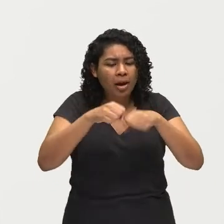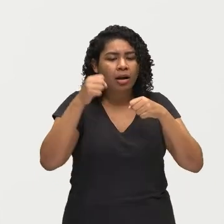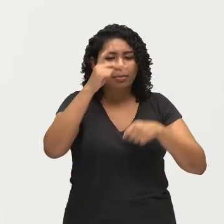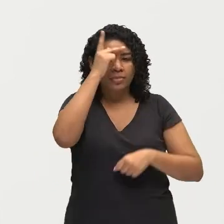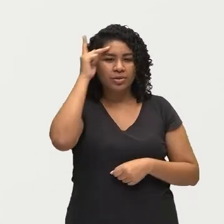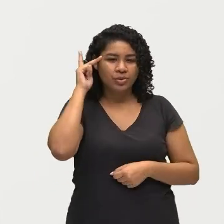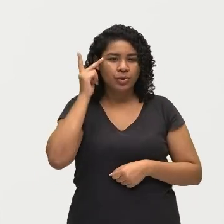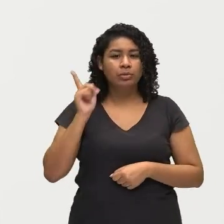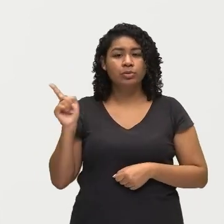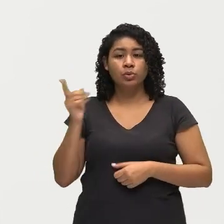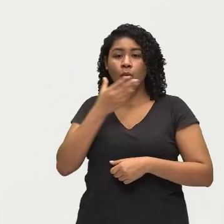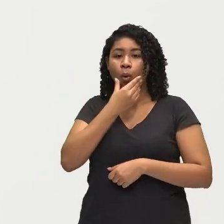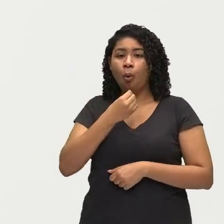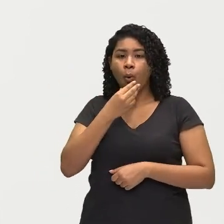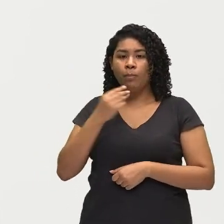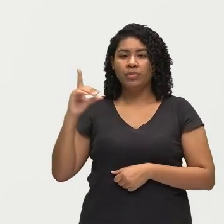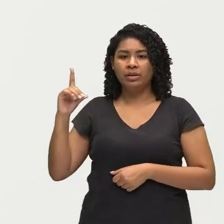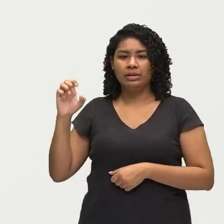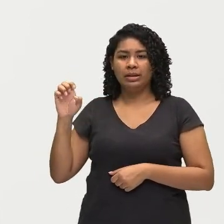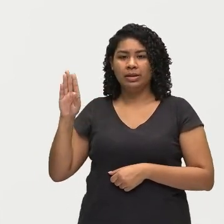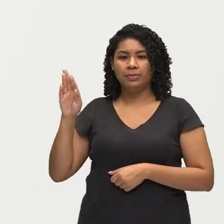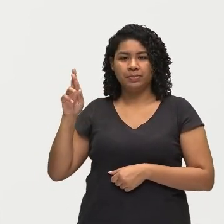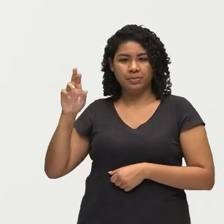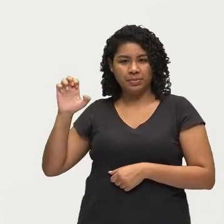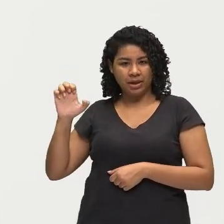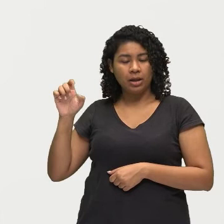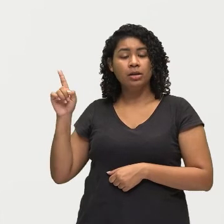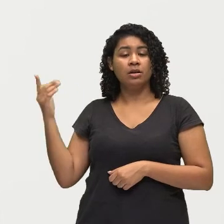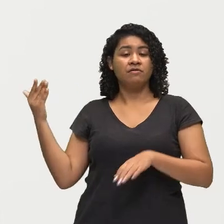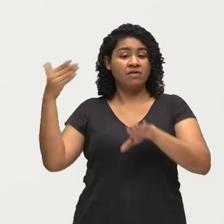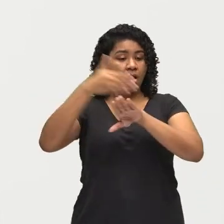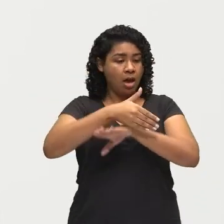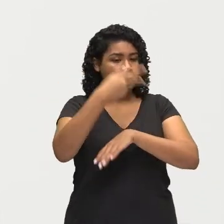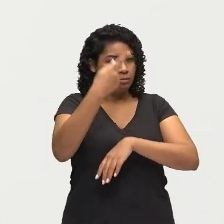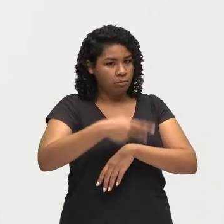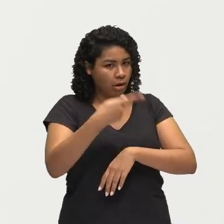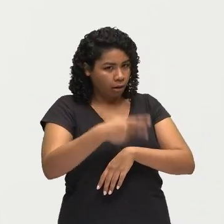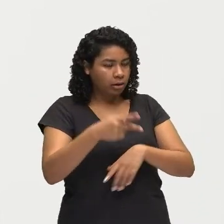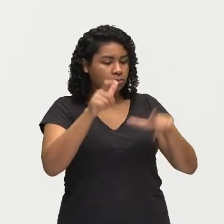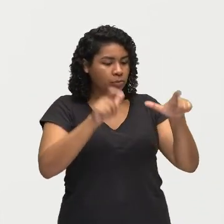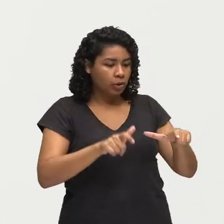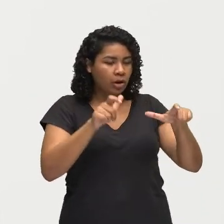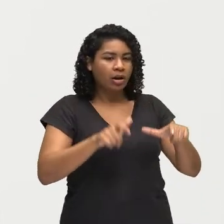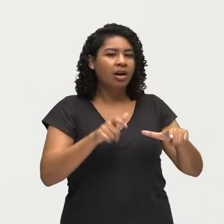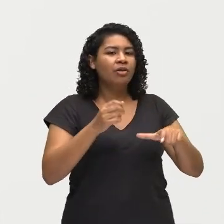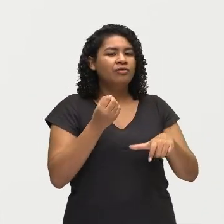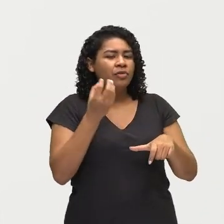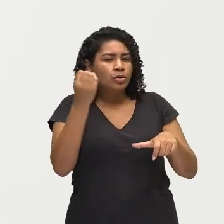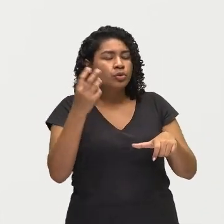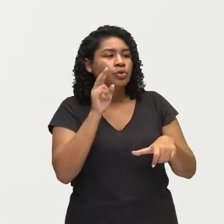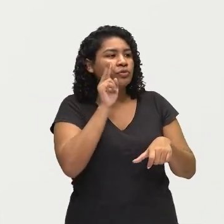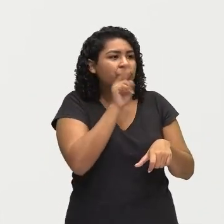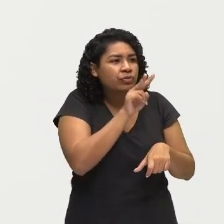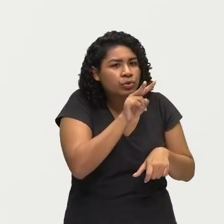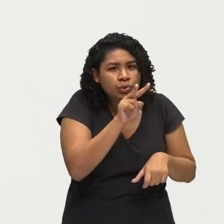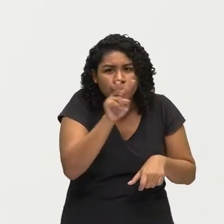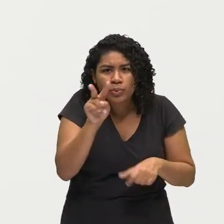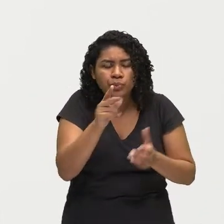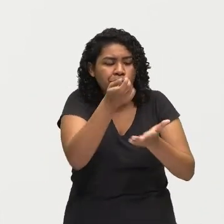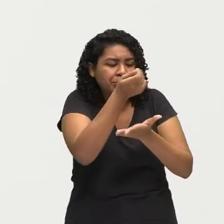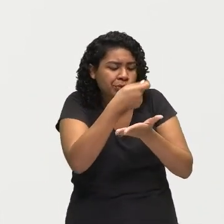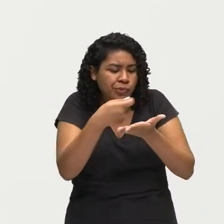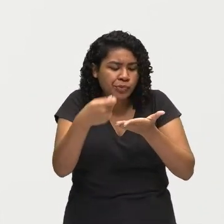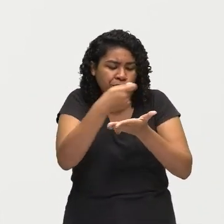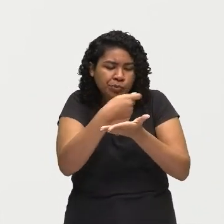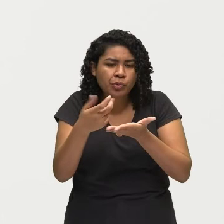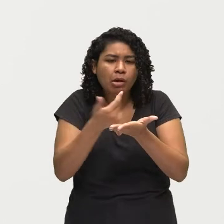momento. O Debré veio, tá, para cá, para a região, fez viagens e relatou o que viu através de seus escritos e de suas